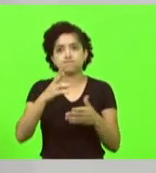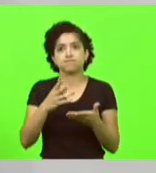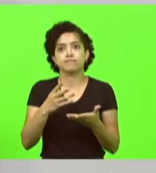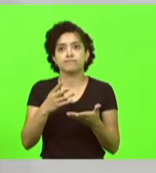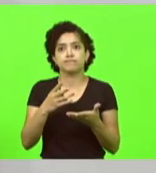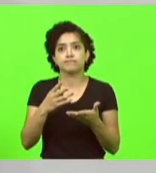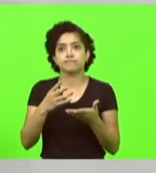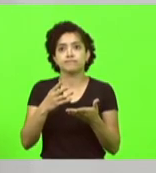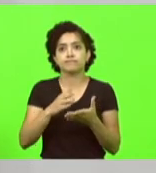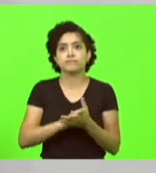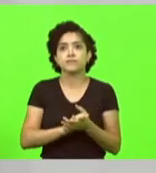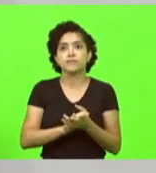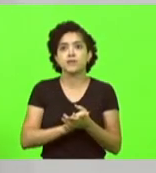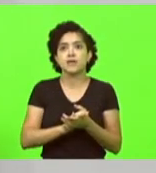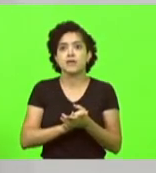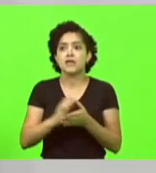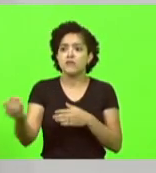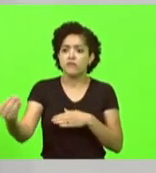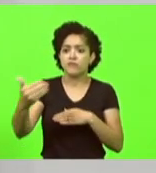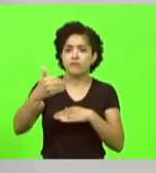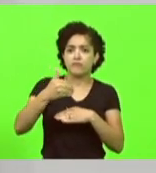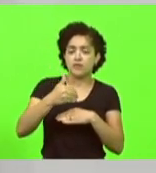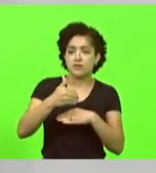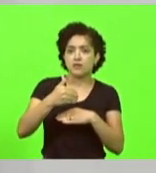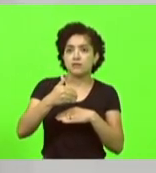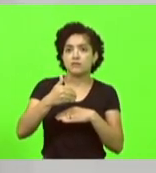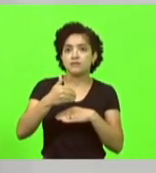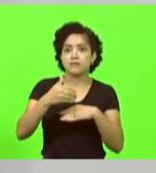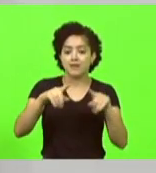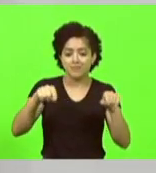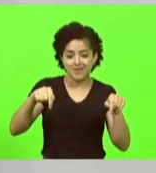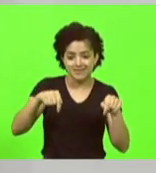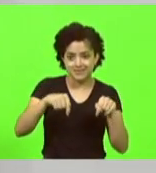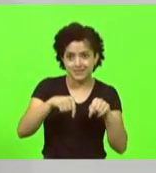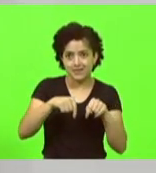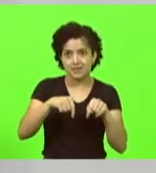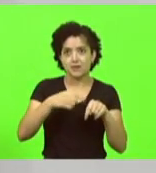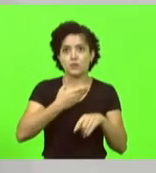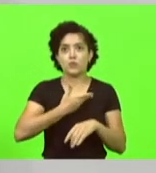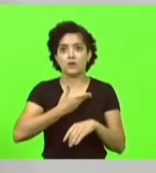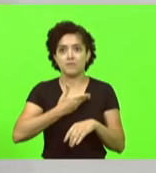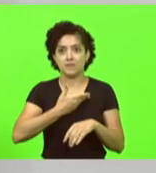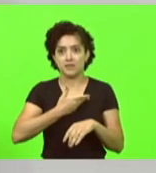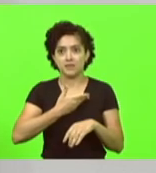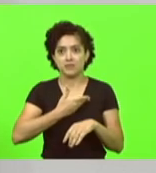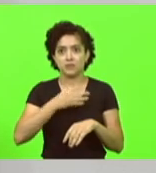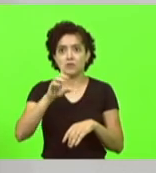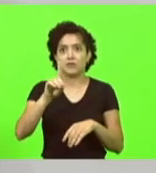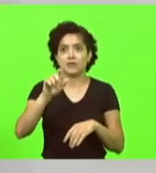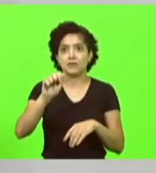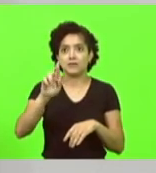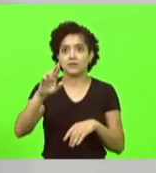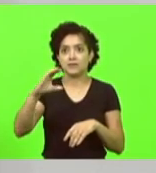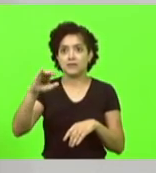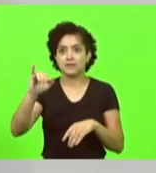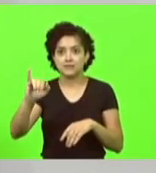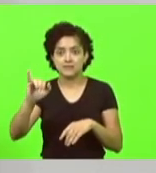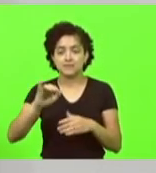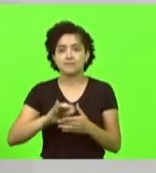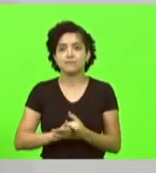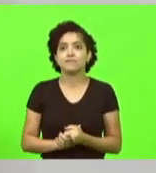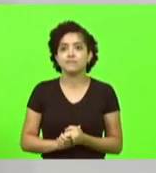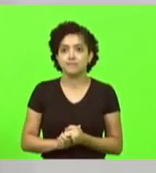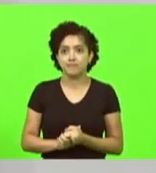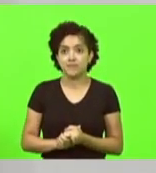na porta do meu gabinete, na antessala, o meu amigo Darcy Petkoff. Com o